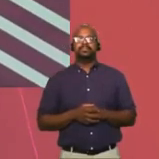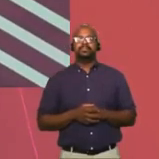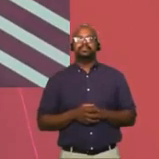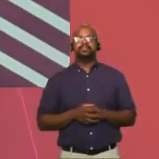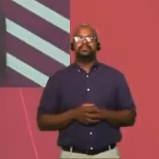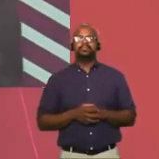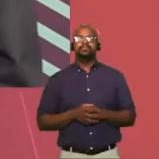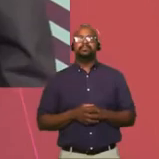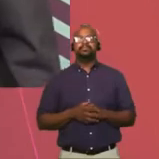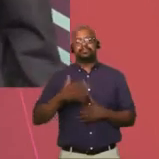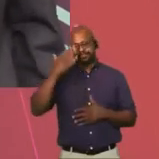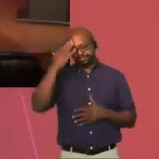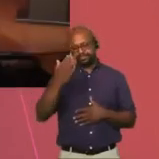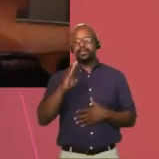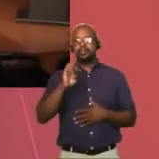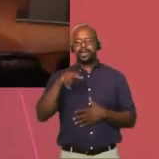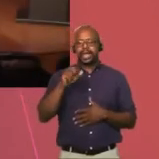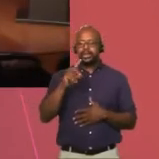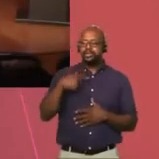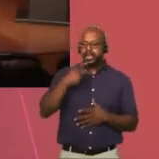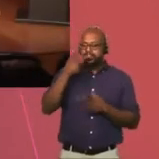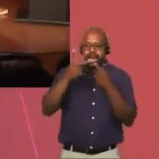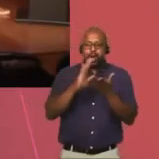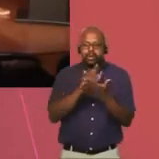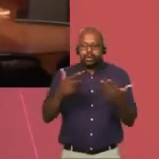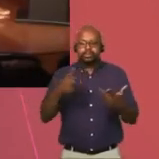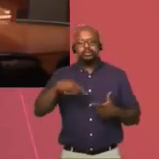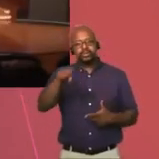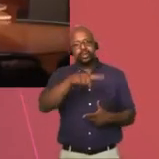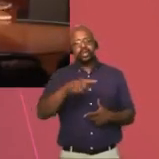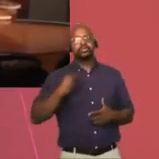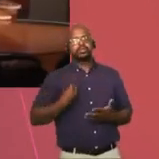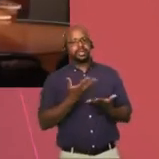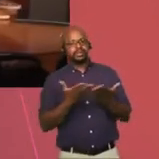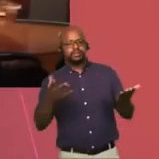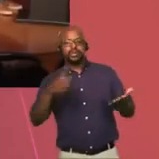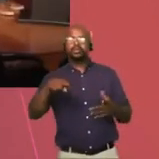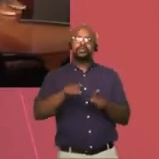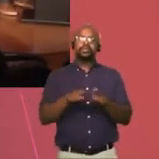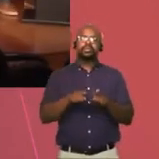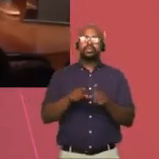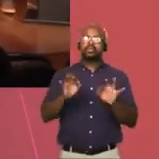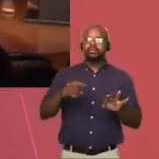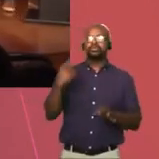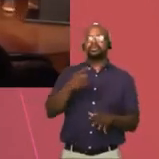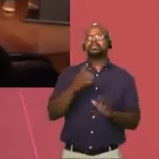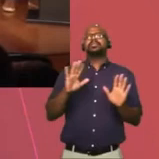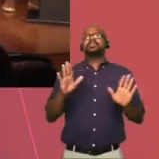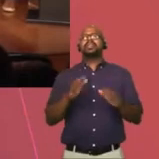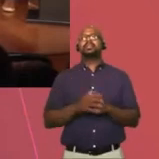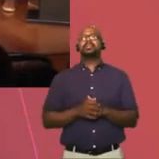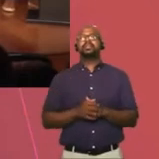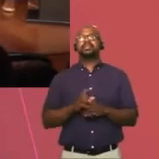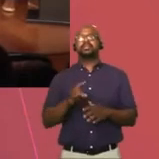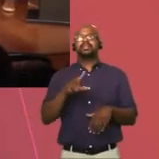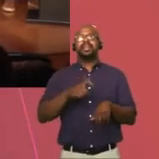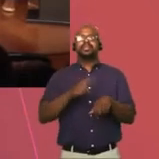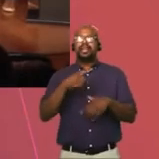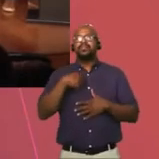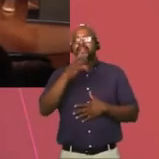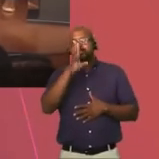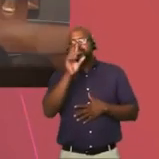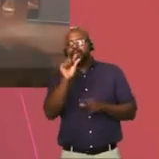É bem a gente quer falar algumas palavras tanto para os nossos participantes aqui como ela tá com a gente dos pais